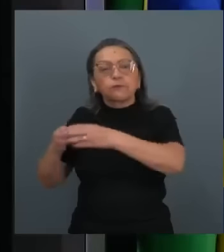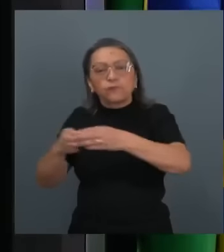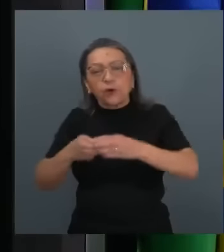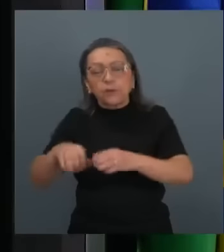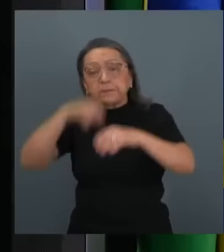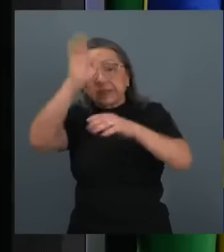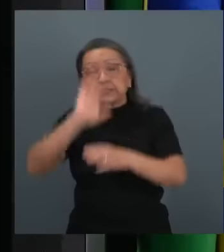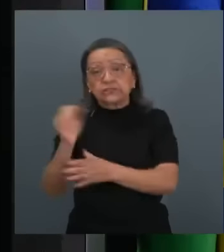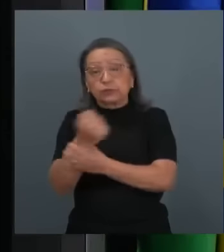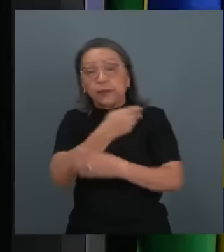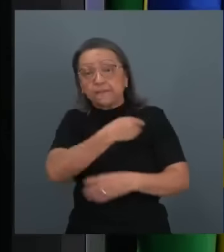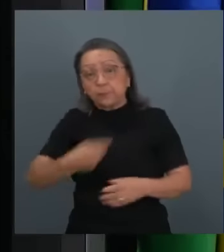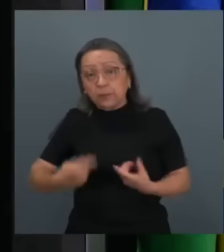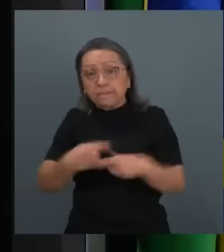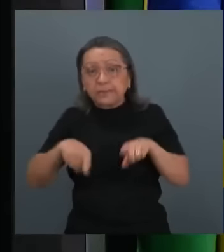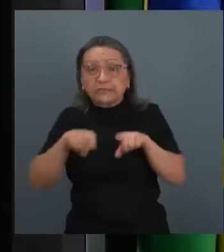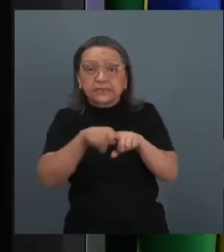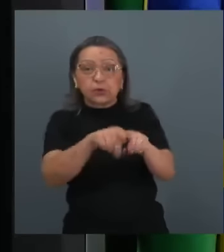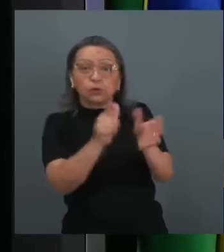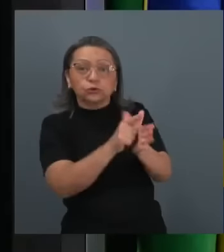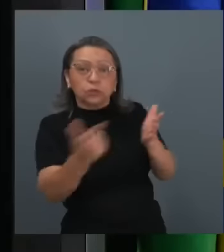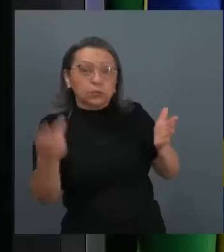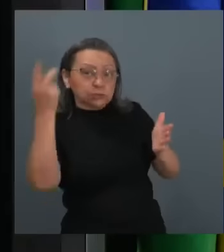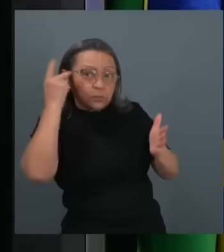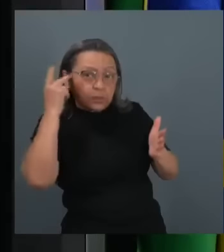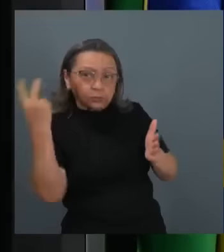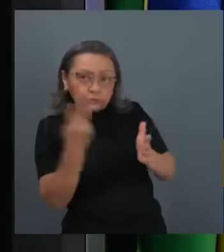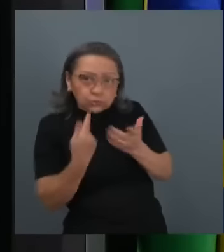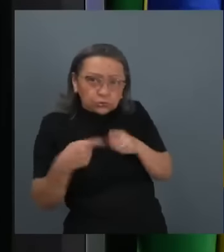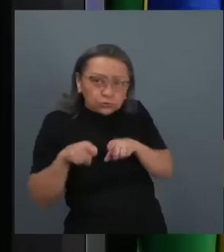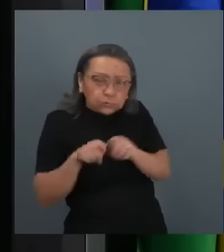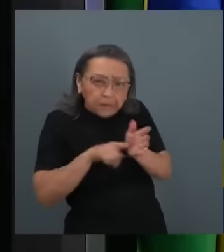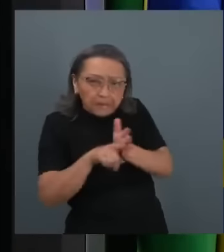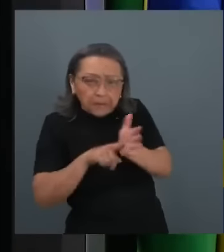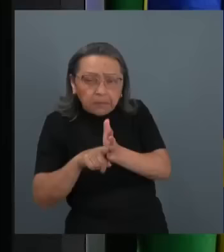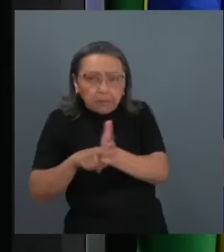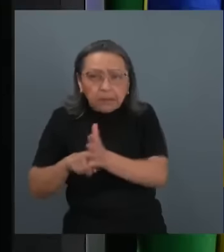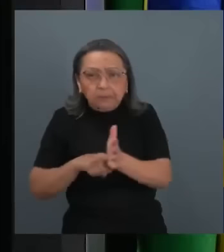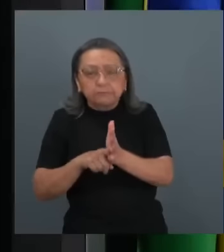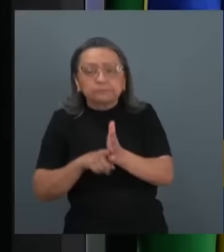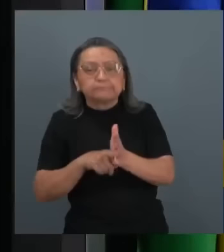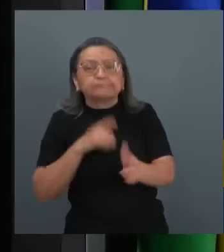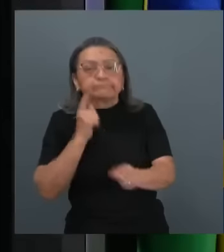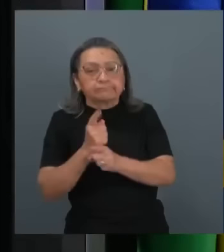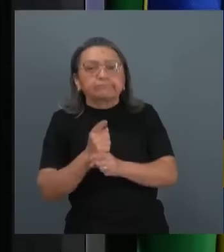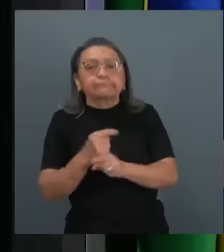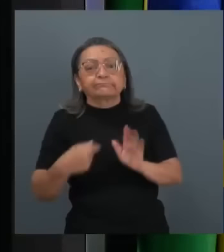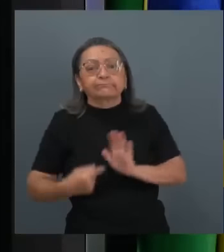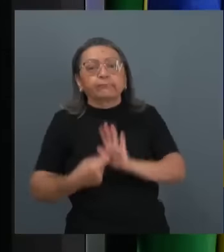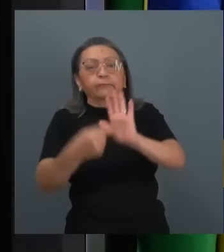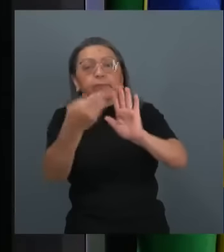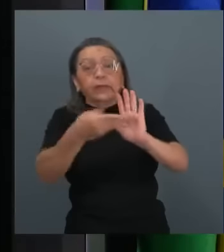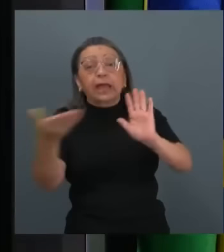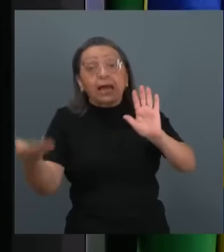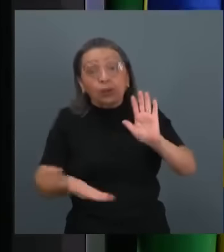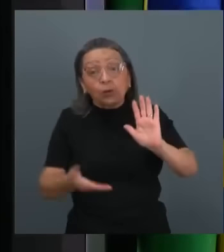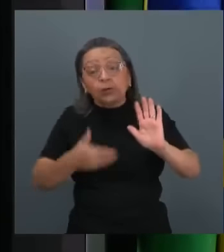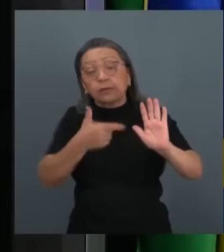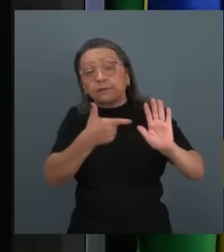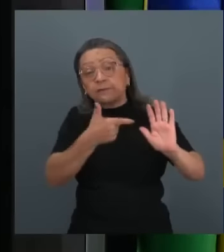Segurança Pública, em parceria com a Folha de São Paulo, olha só, através do Datafolha, mostrou que atualmente